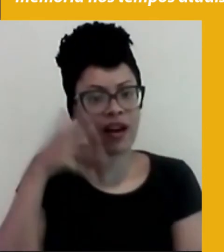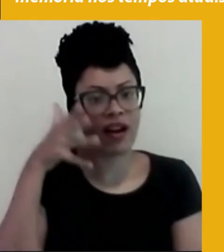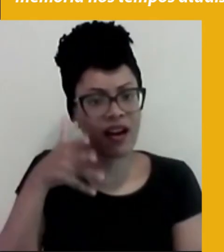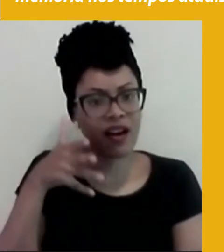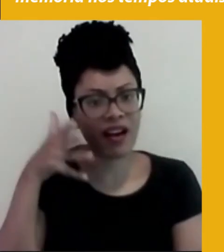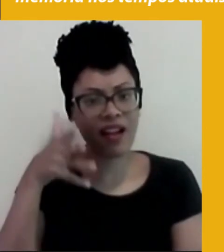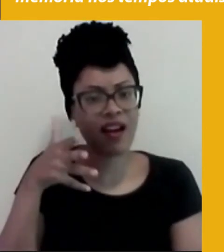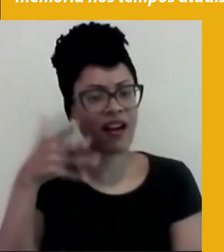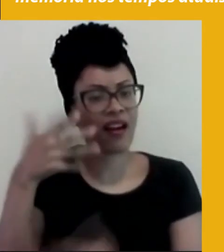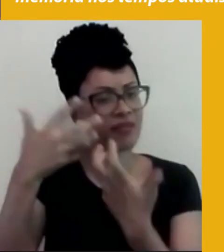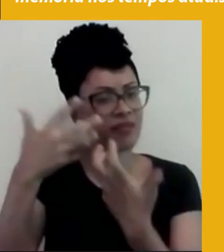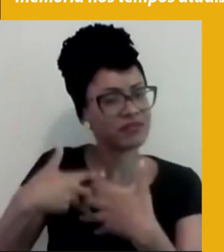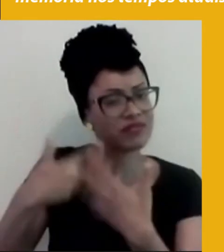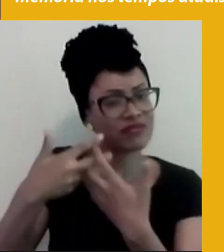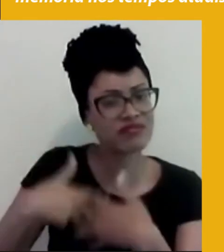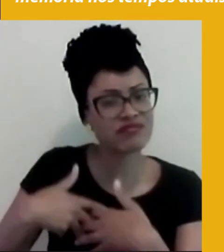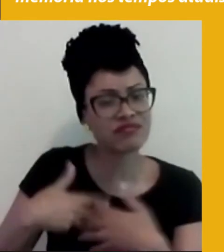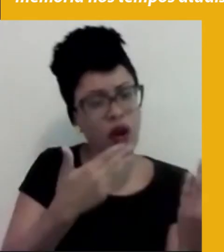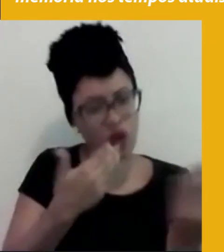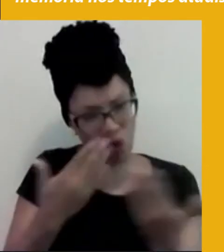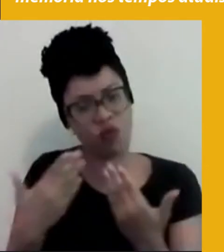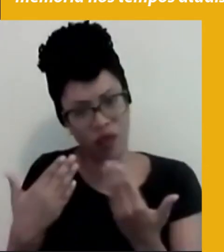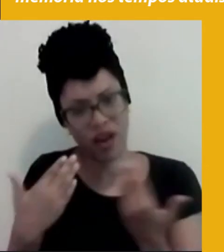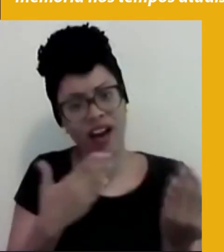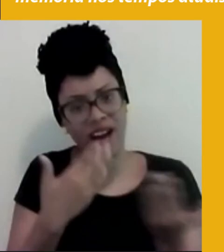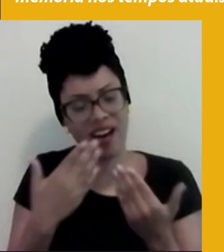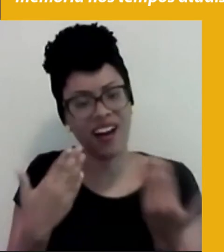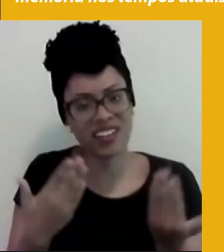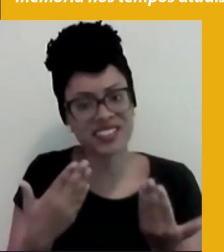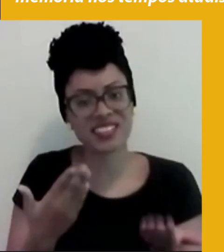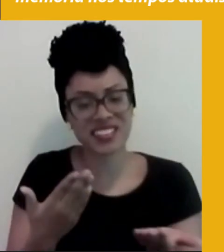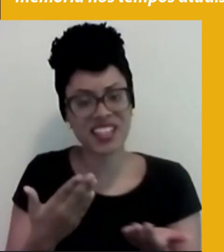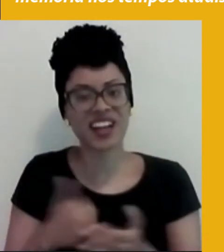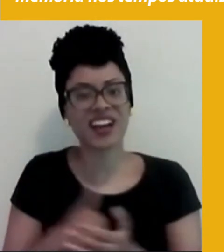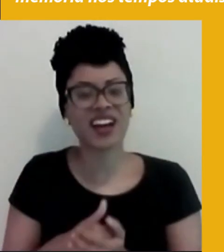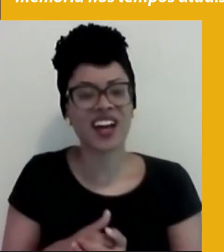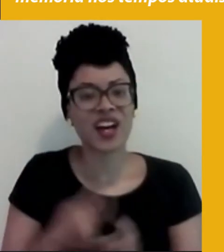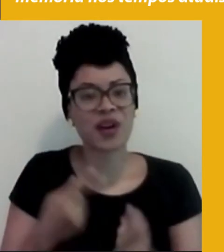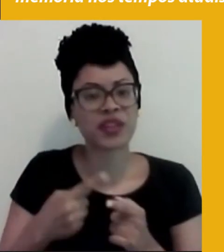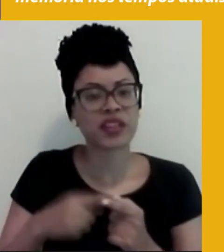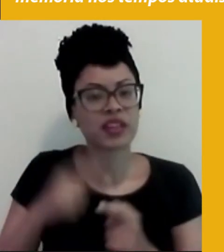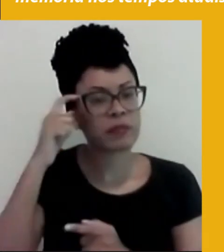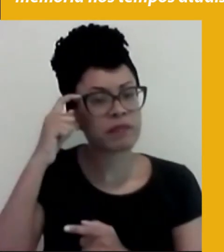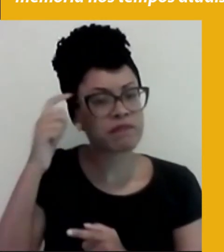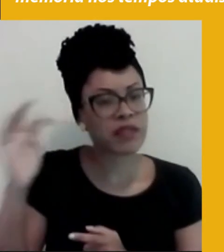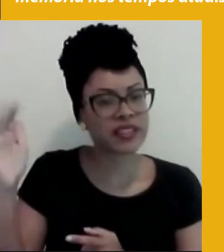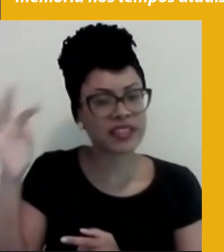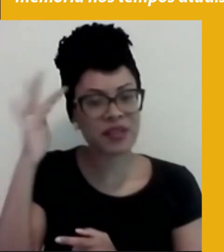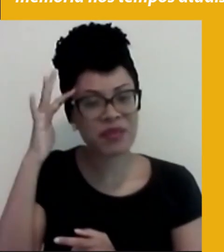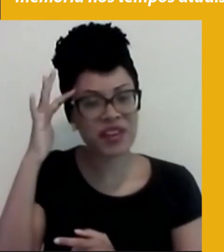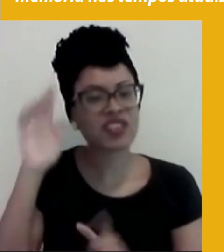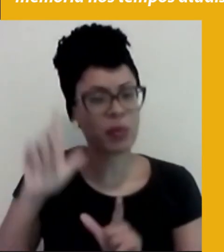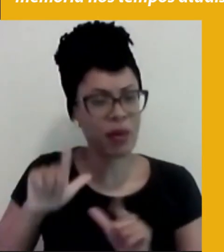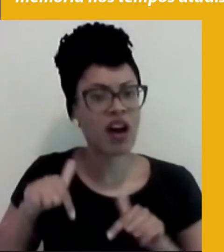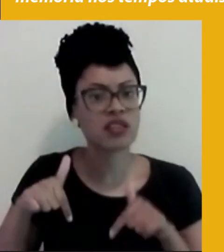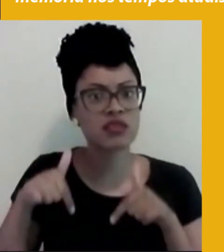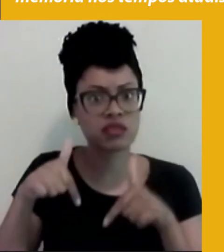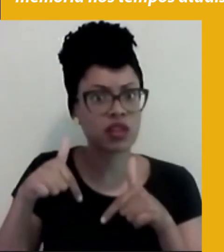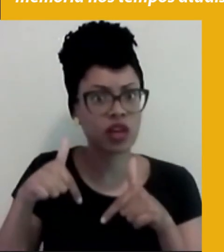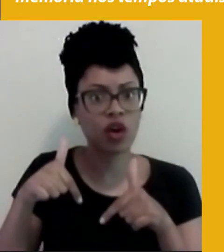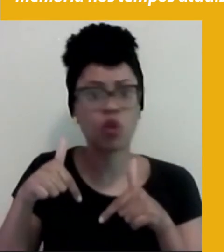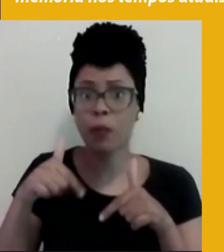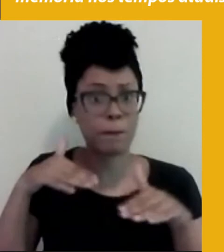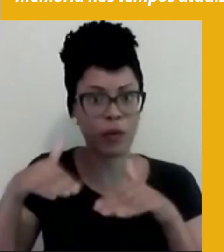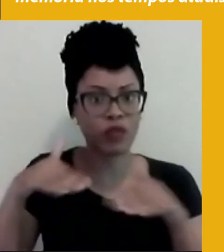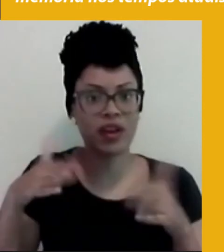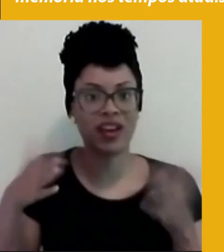esse pensamento, essa conversa, né? Eu acredito que, piamente, que o pensamento age enquanto pensa, né? O pensamento não é teoria para uma